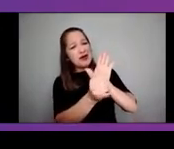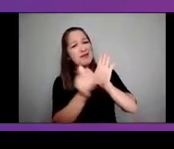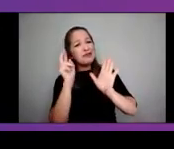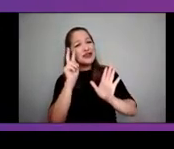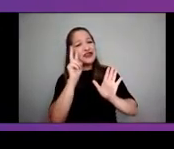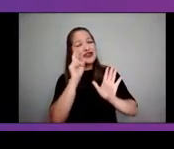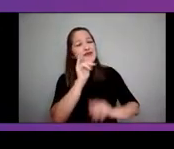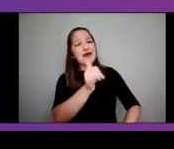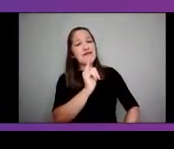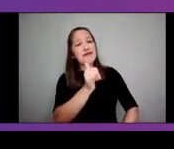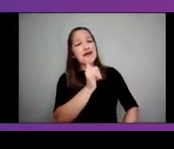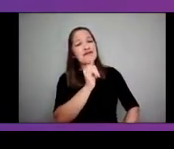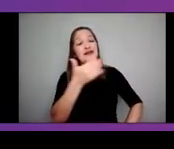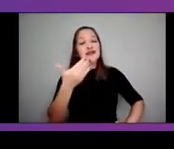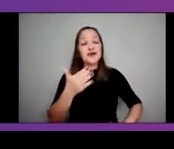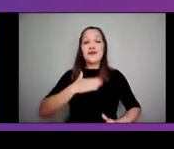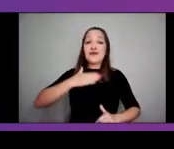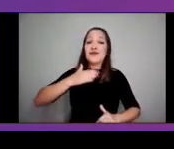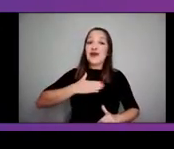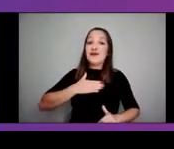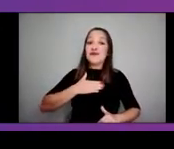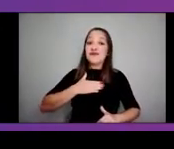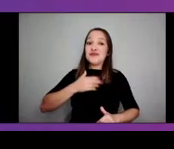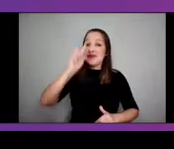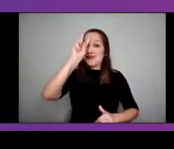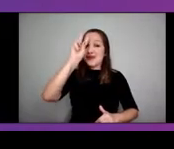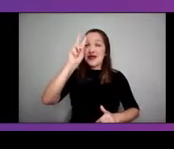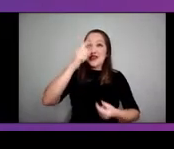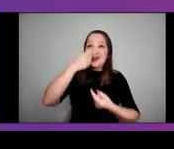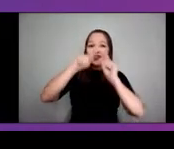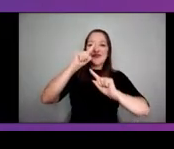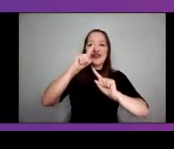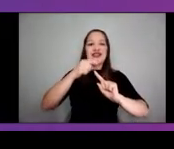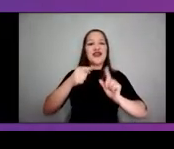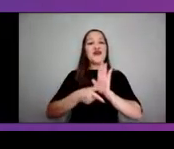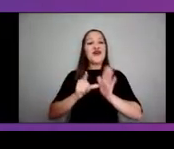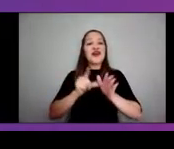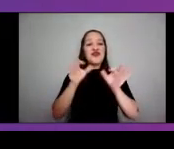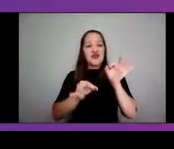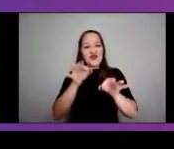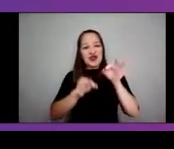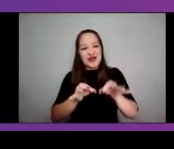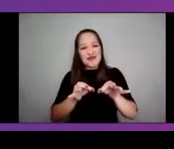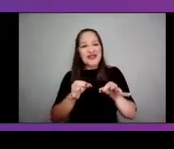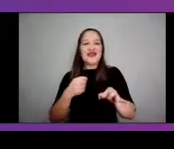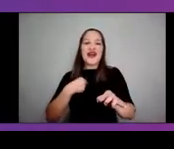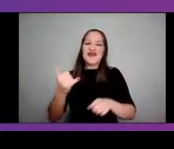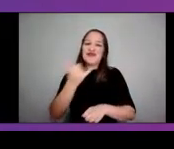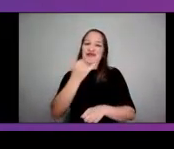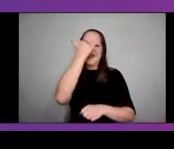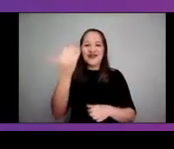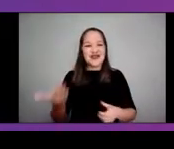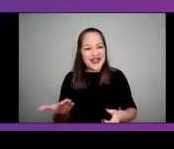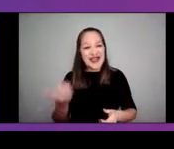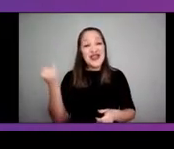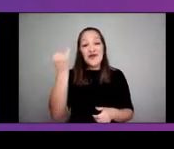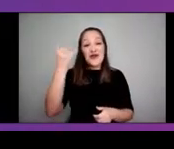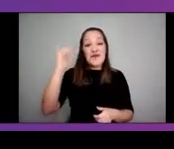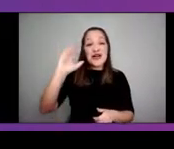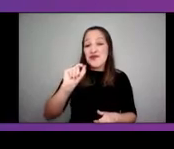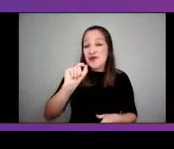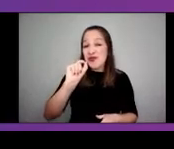mim foi uma outra vir a descobrir que na verdade esse pré-julgamento que eu estava fazendo autocolante equivocada o que era importante que essa